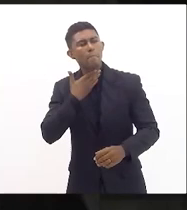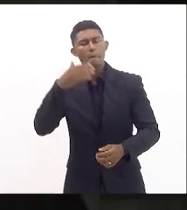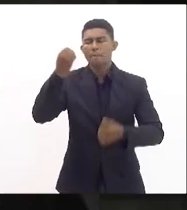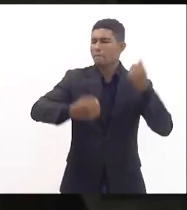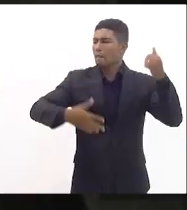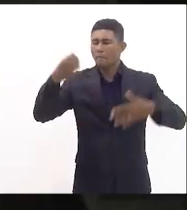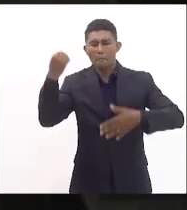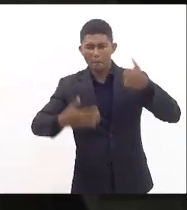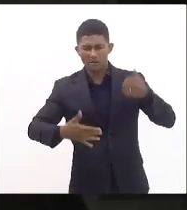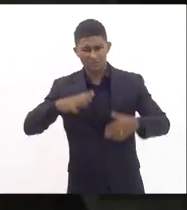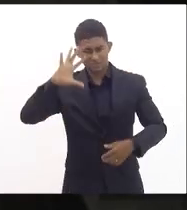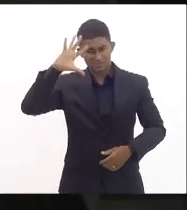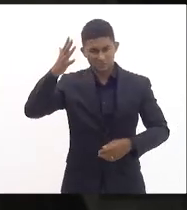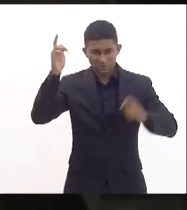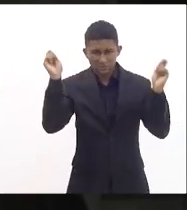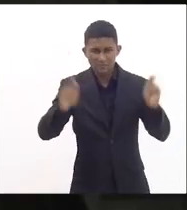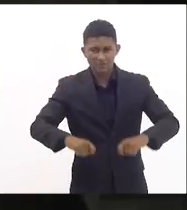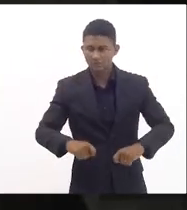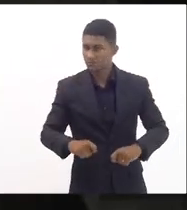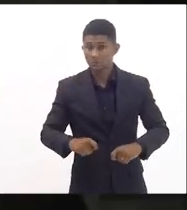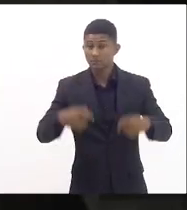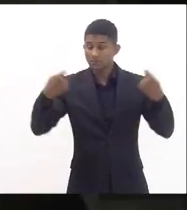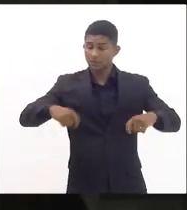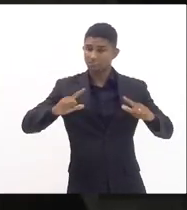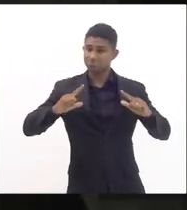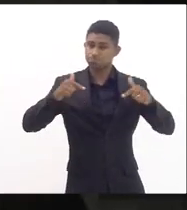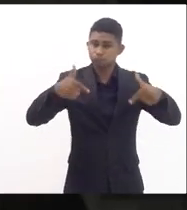As coisas se resolvem com ação